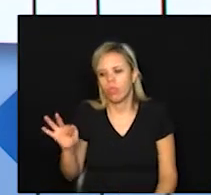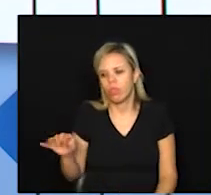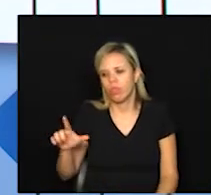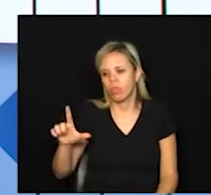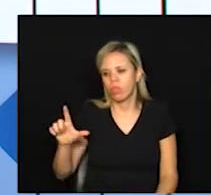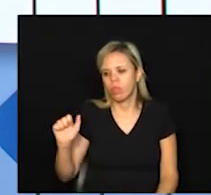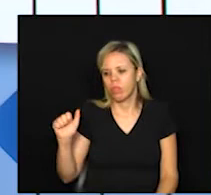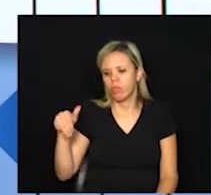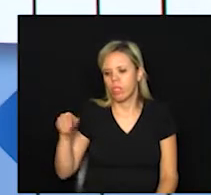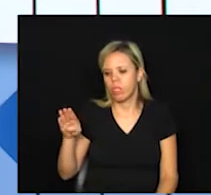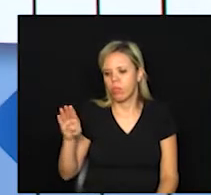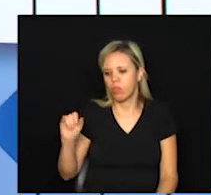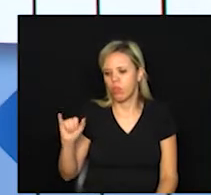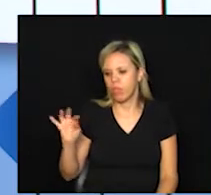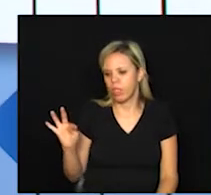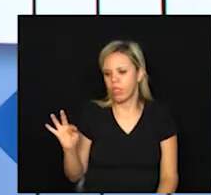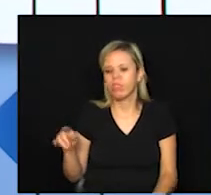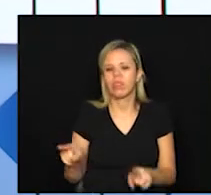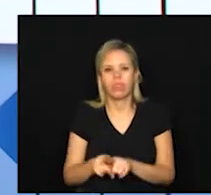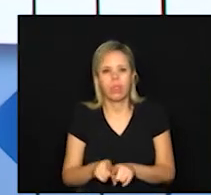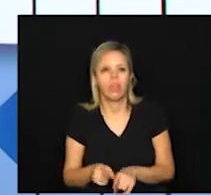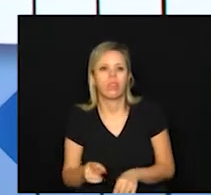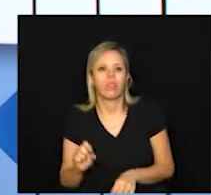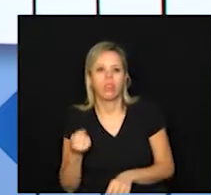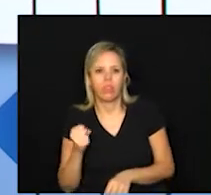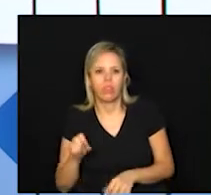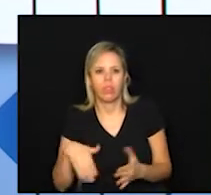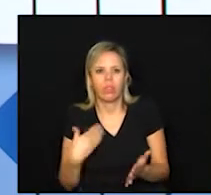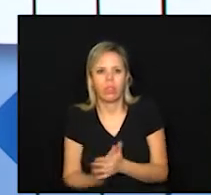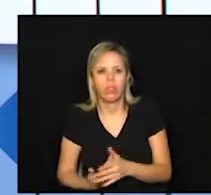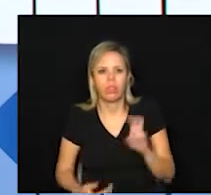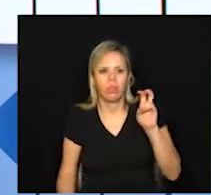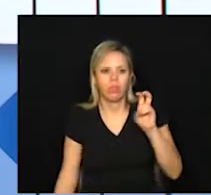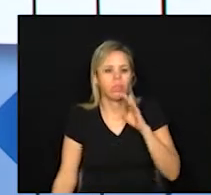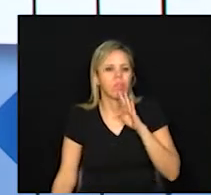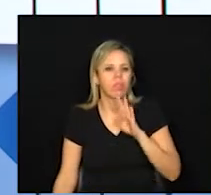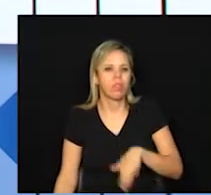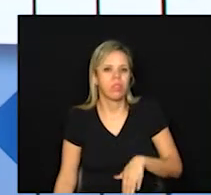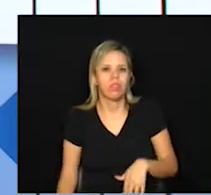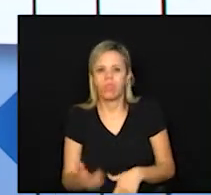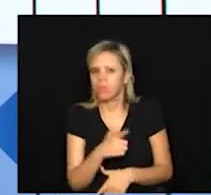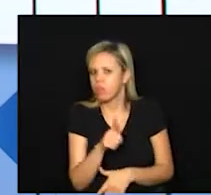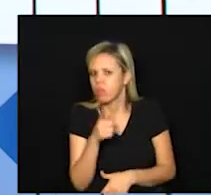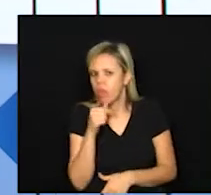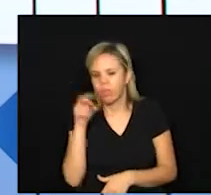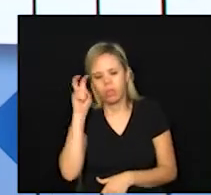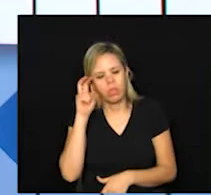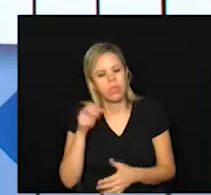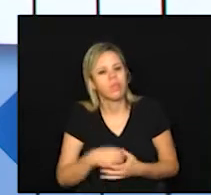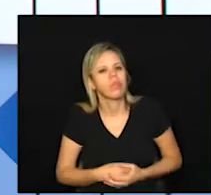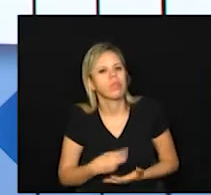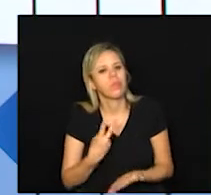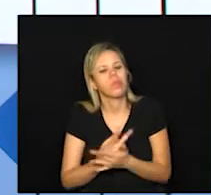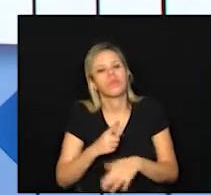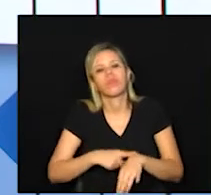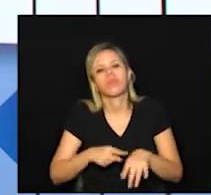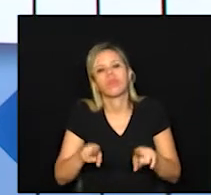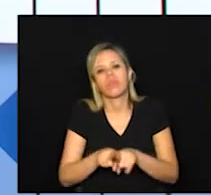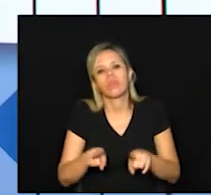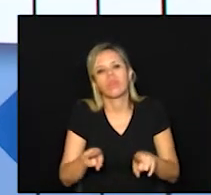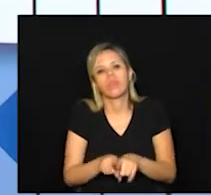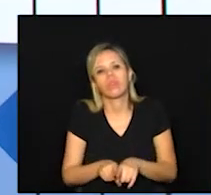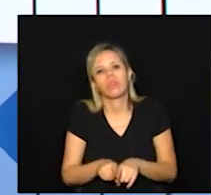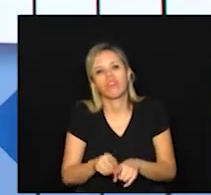parte do Jardim Flamboyant das 8 às 5 da tarde sem água na quinta. E no mesmo horário também no